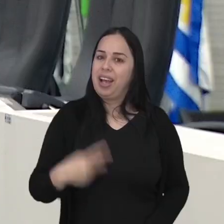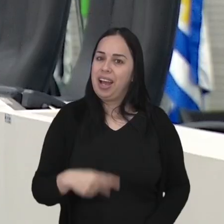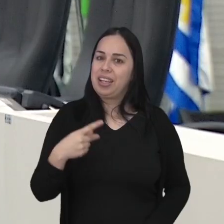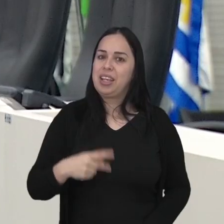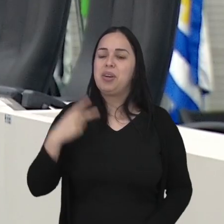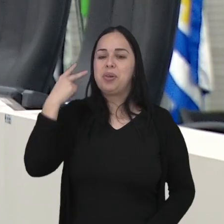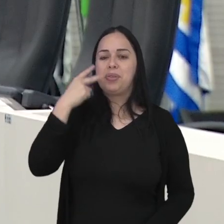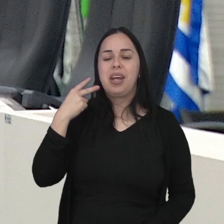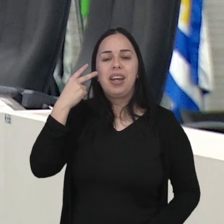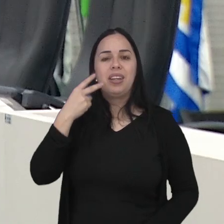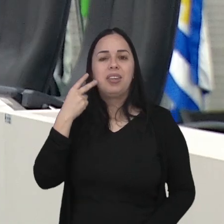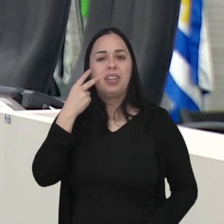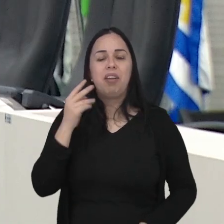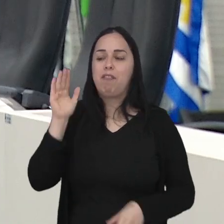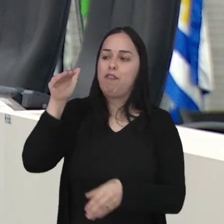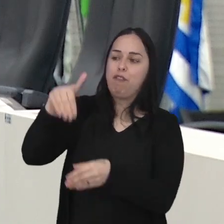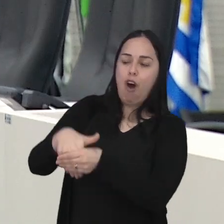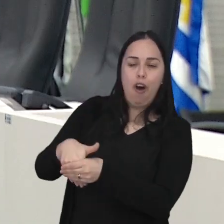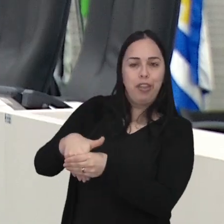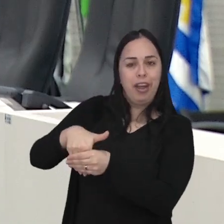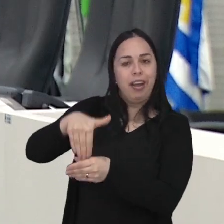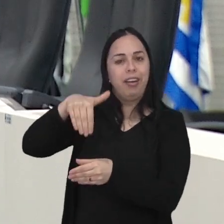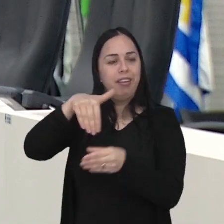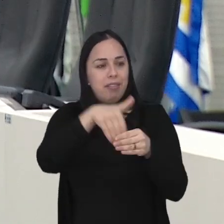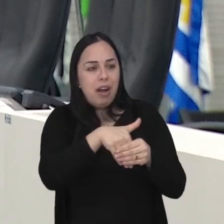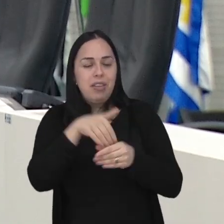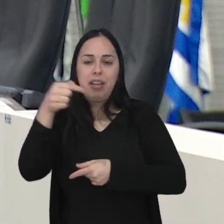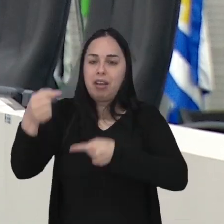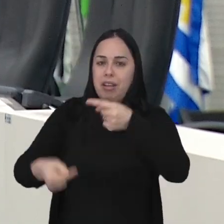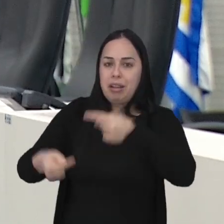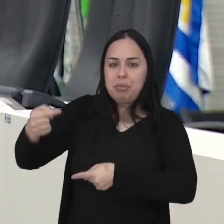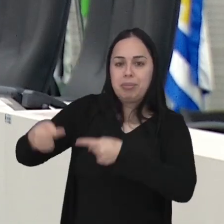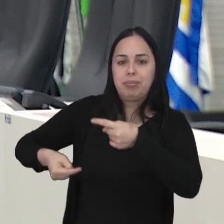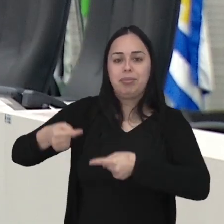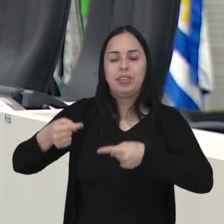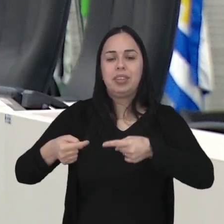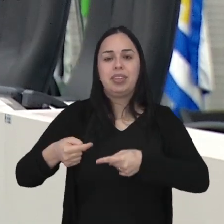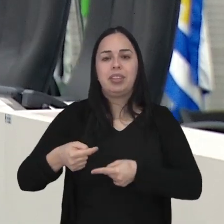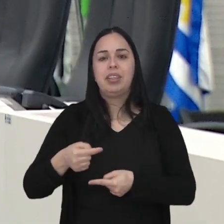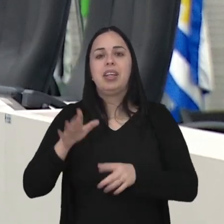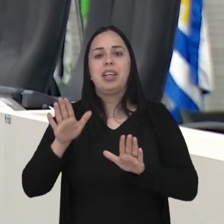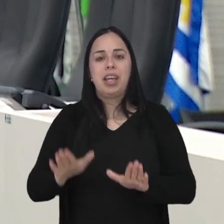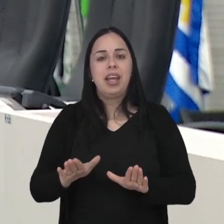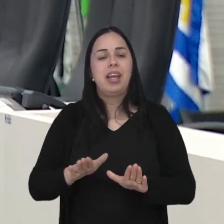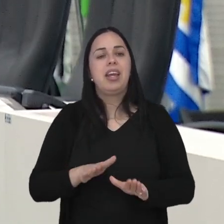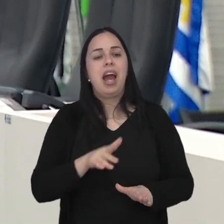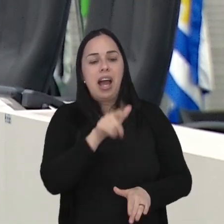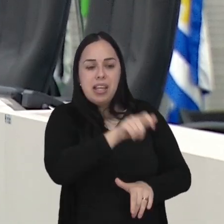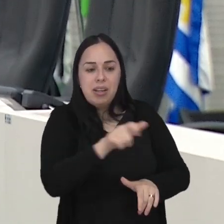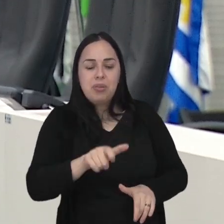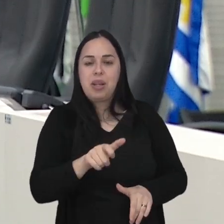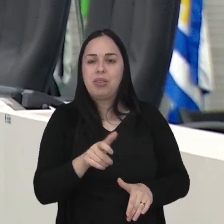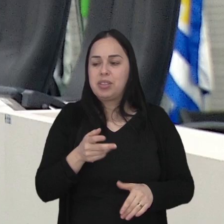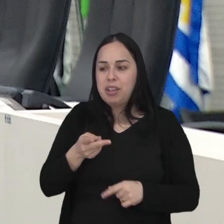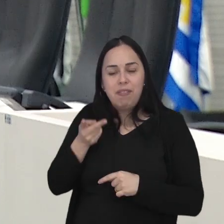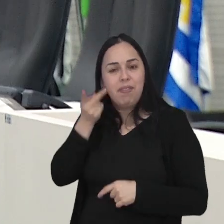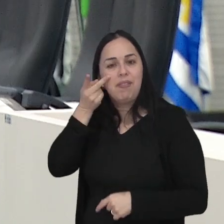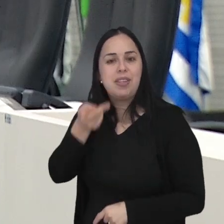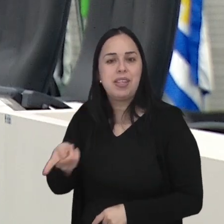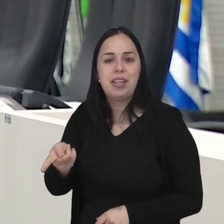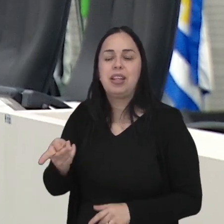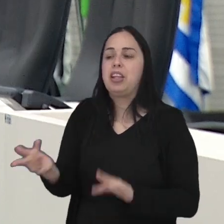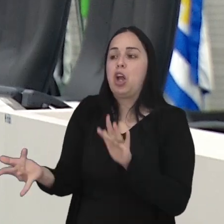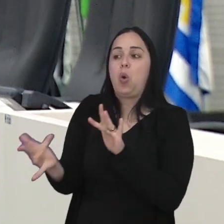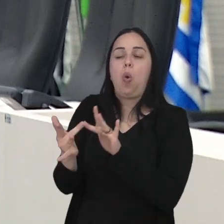plenário. E é aqui que os vereadores se reúnem para votar projetos e debater sobre a cidade, que quem participa do programa tem um